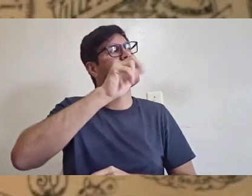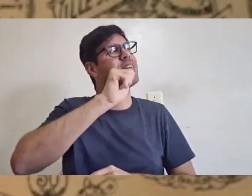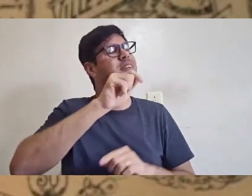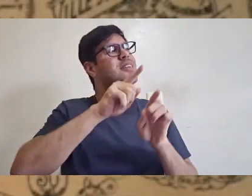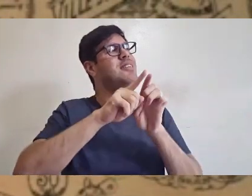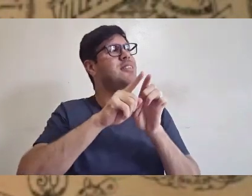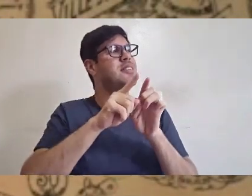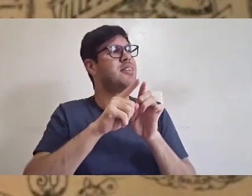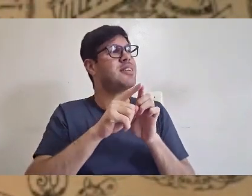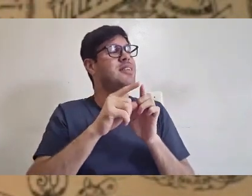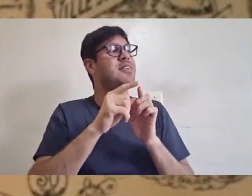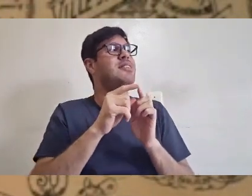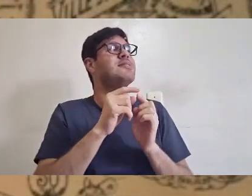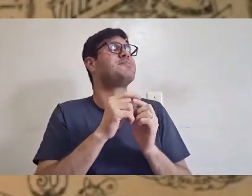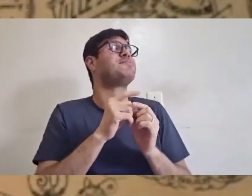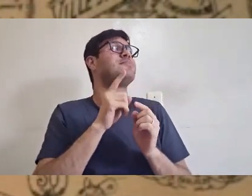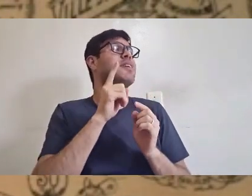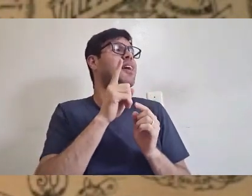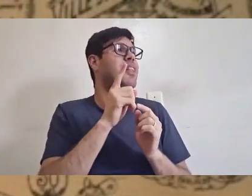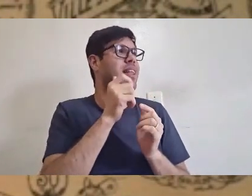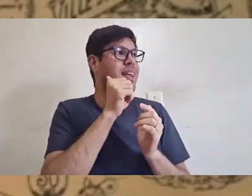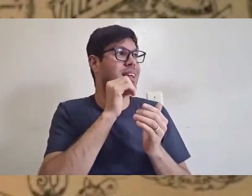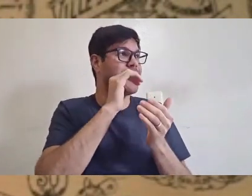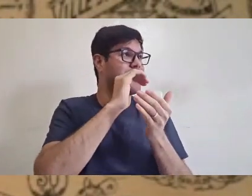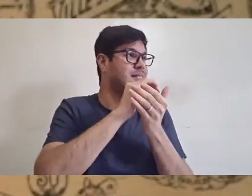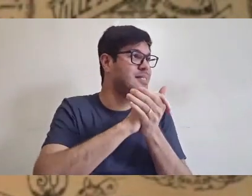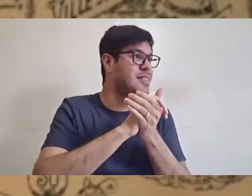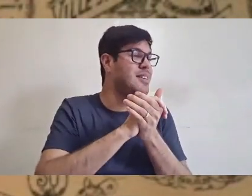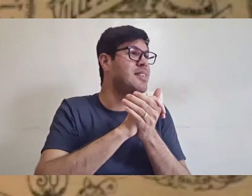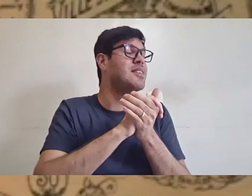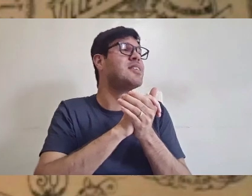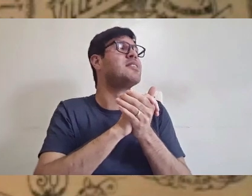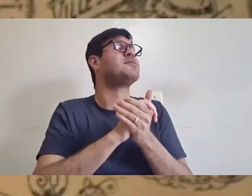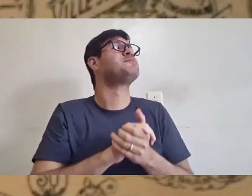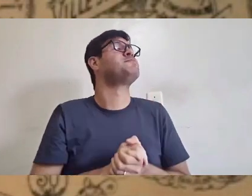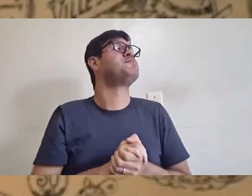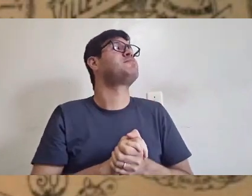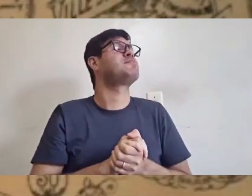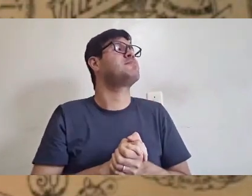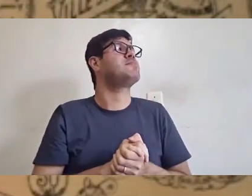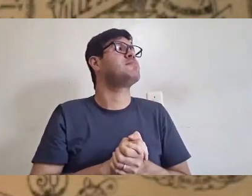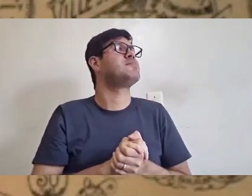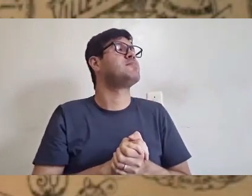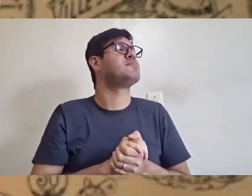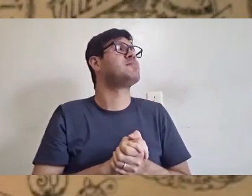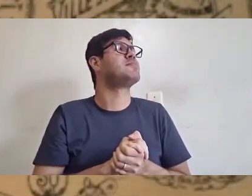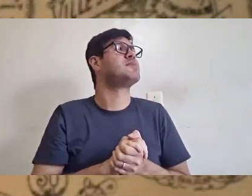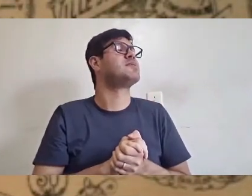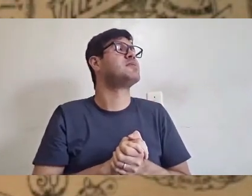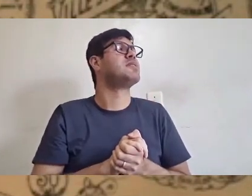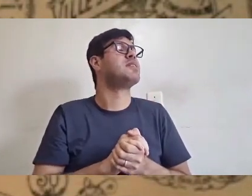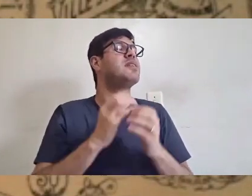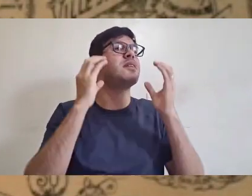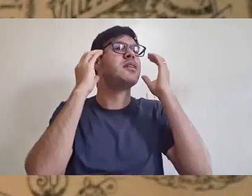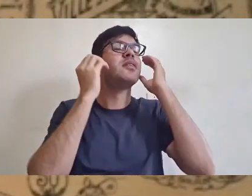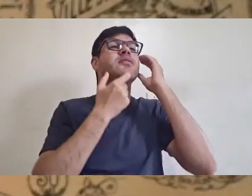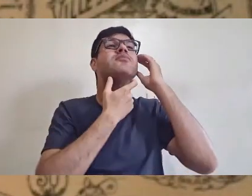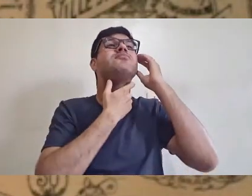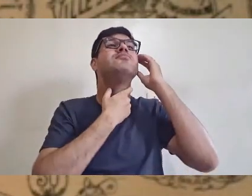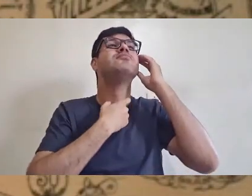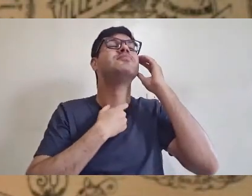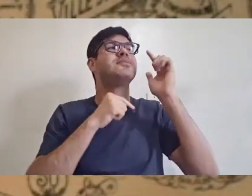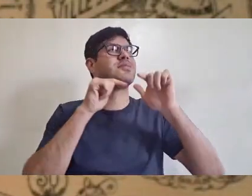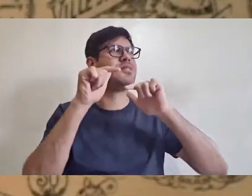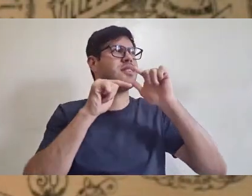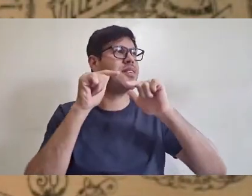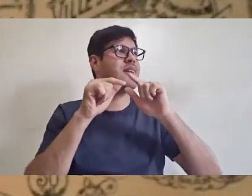com o Murilo Ortiz, dono lá do escritório Ortiz, que é fonoaudióloga. O Pedrinho, que é